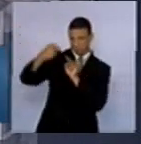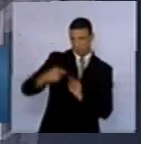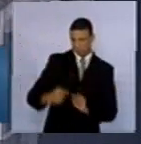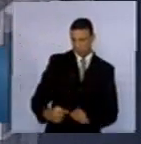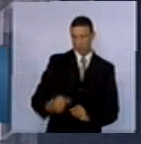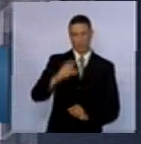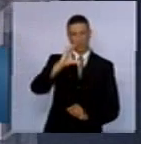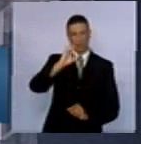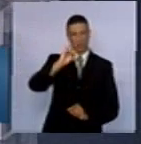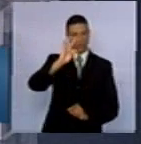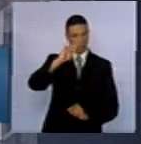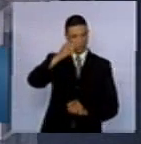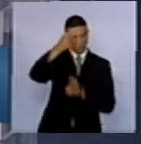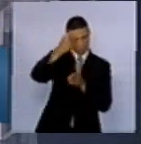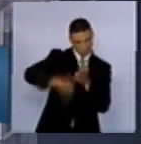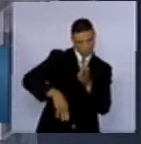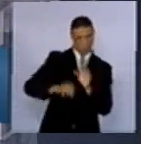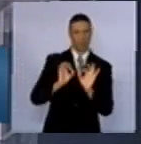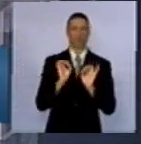das cotas.